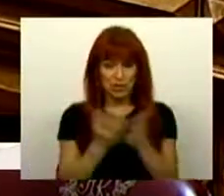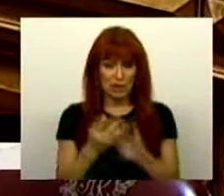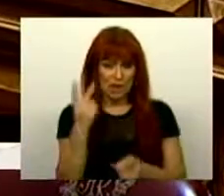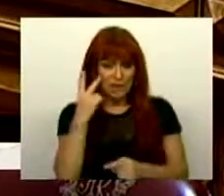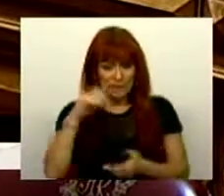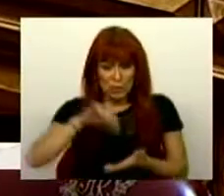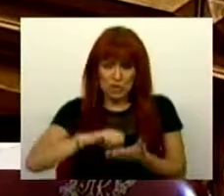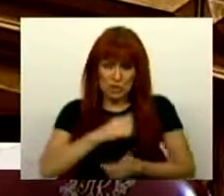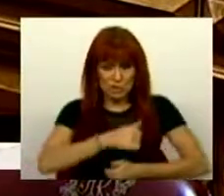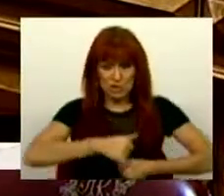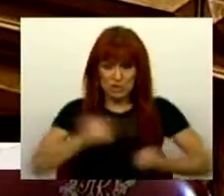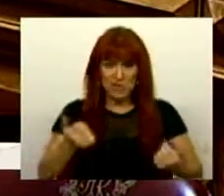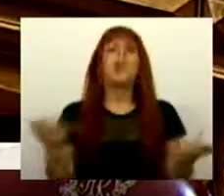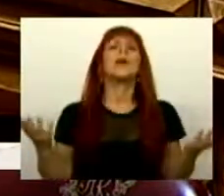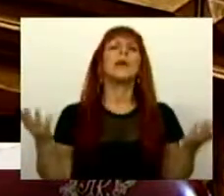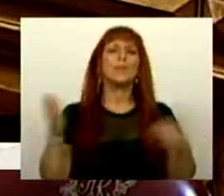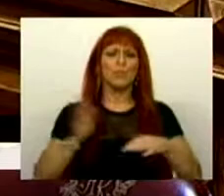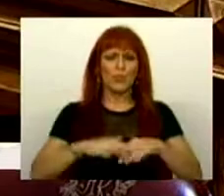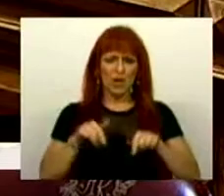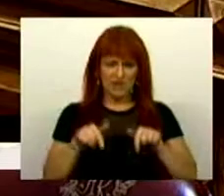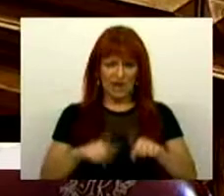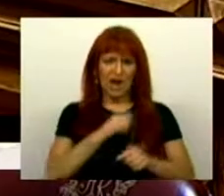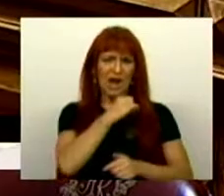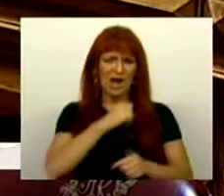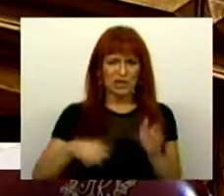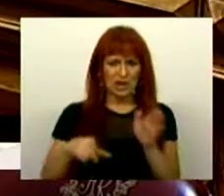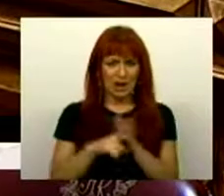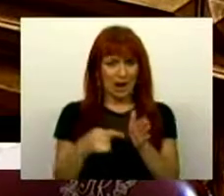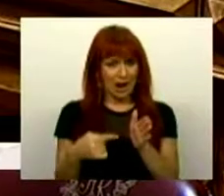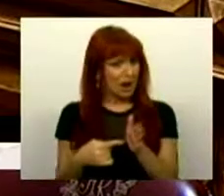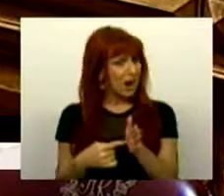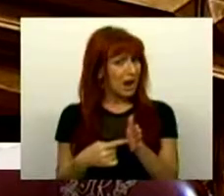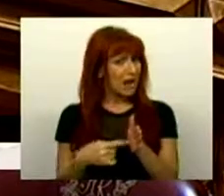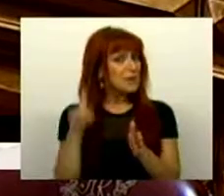nos centros urbanos. E por isso é que esta alteração legislativa